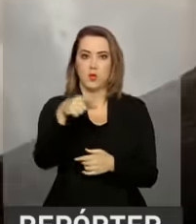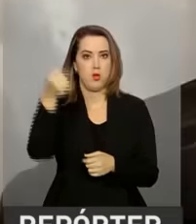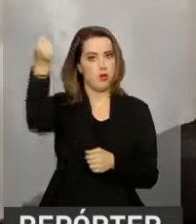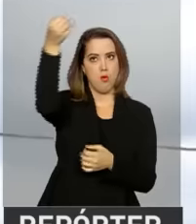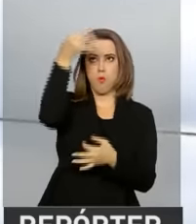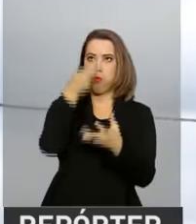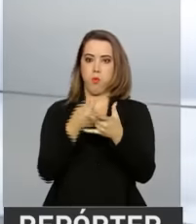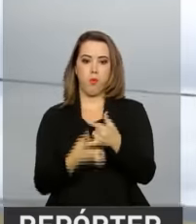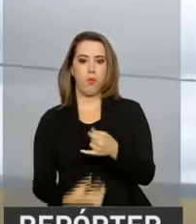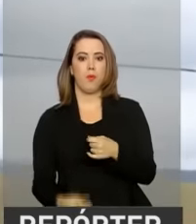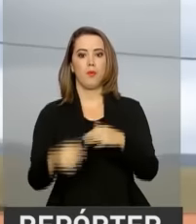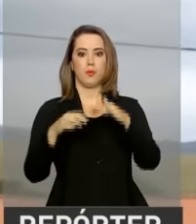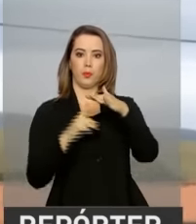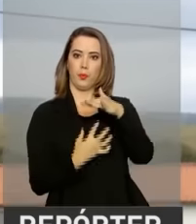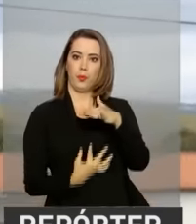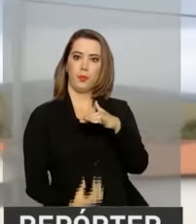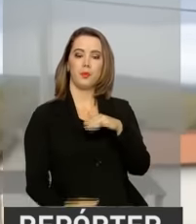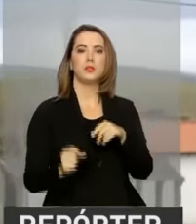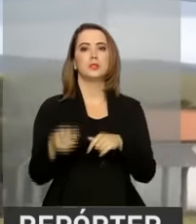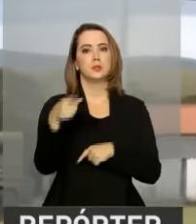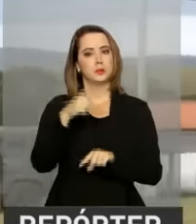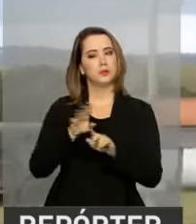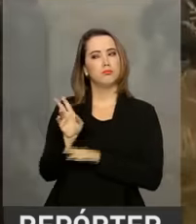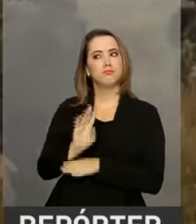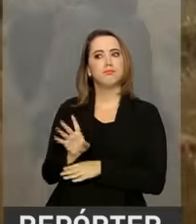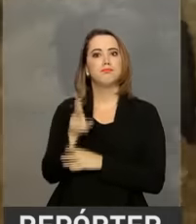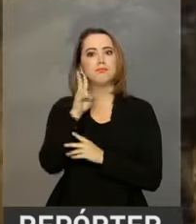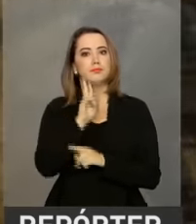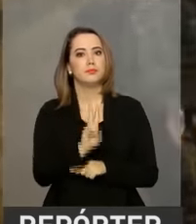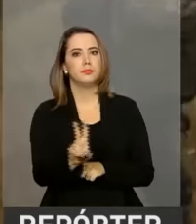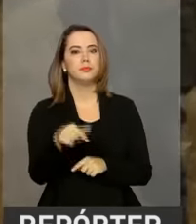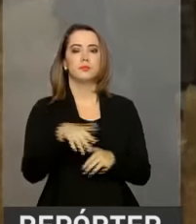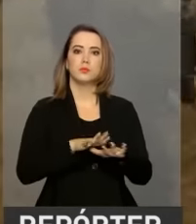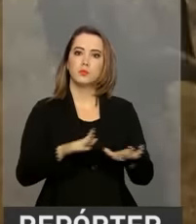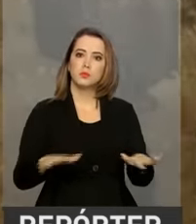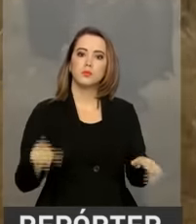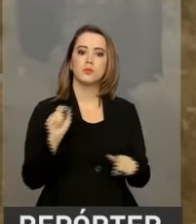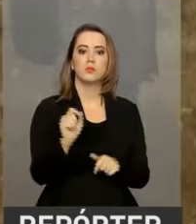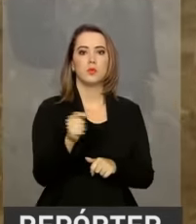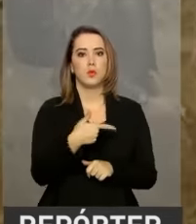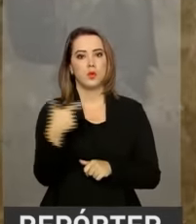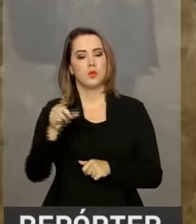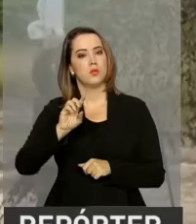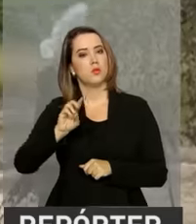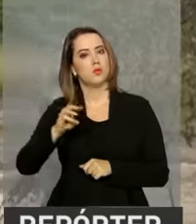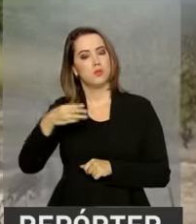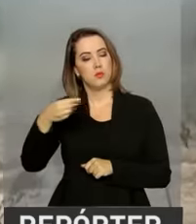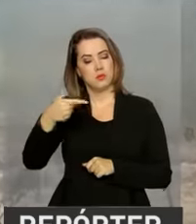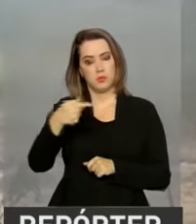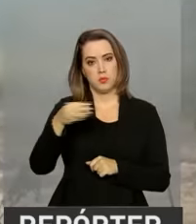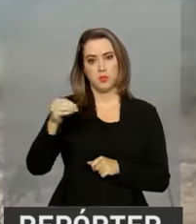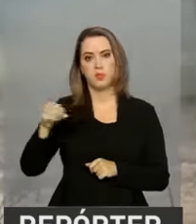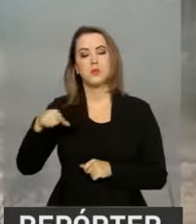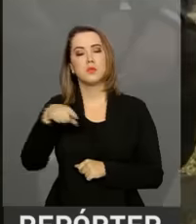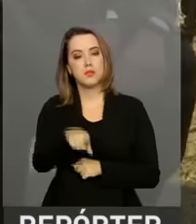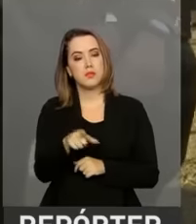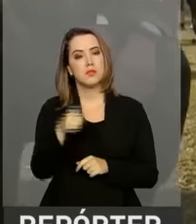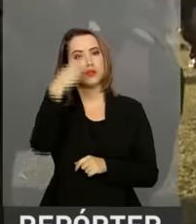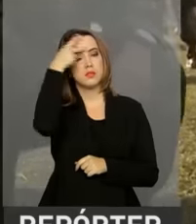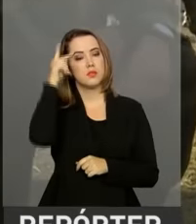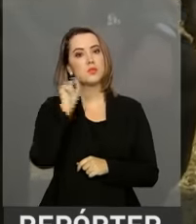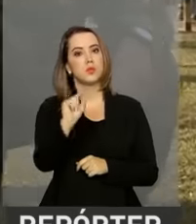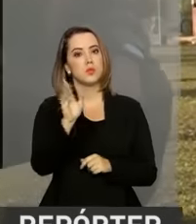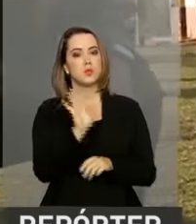rapidamente e estabilizar o território terrestre 2700 desses profissionais vão ajudar a garantir a